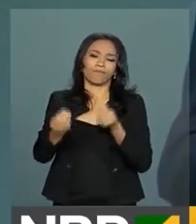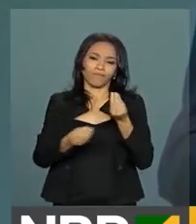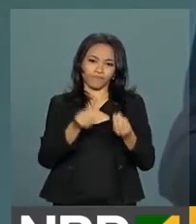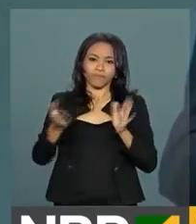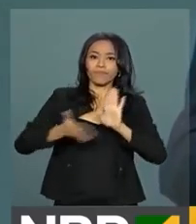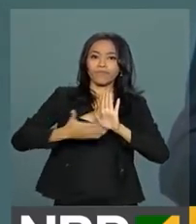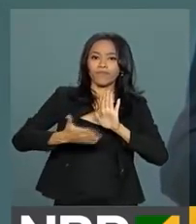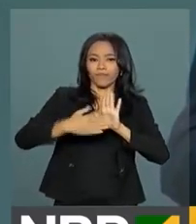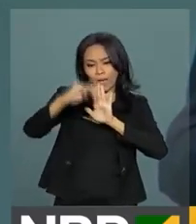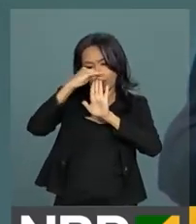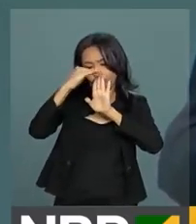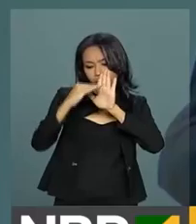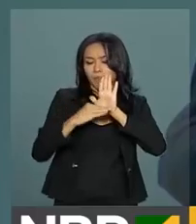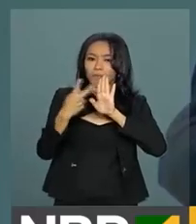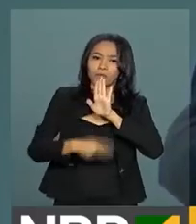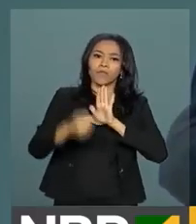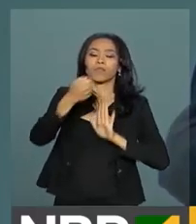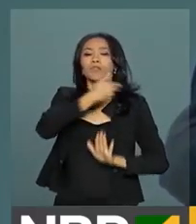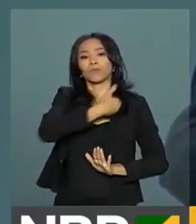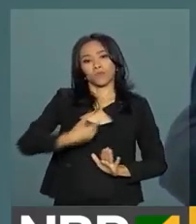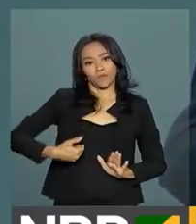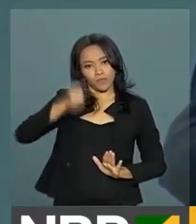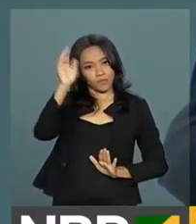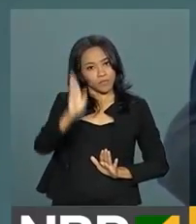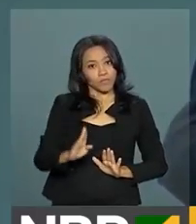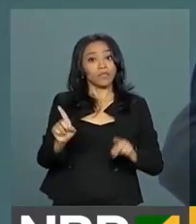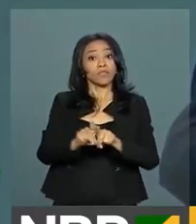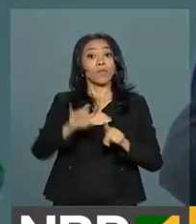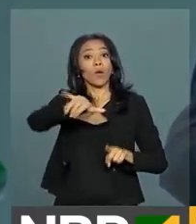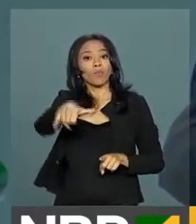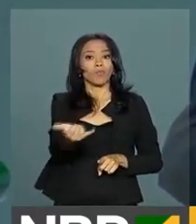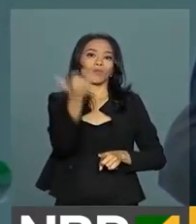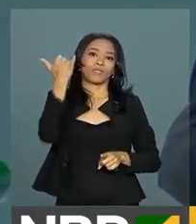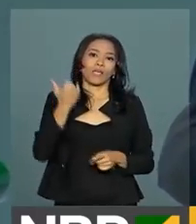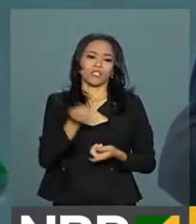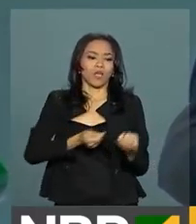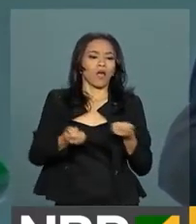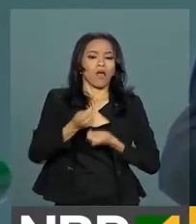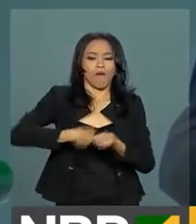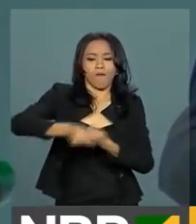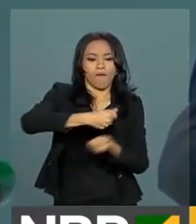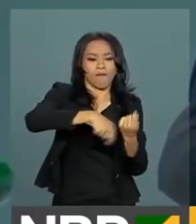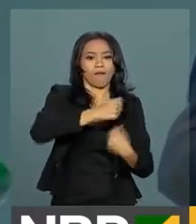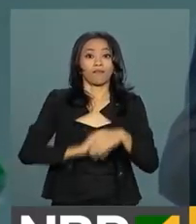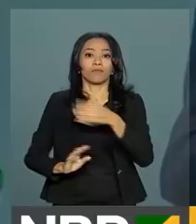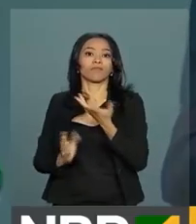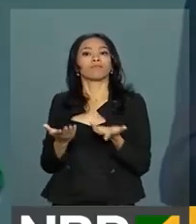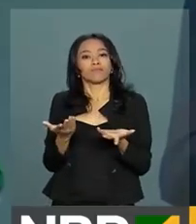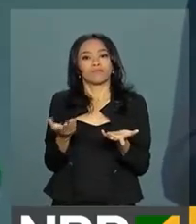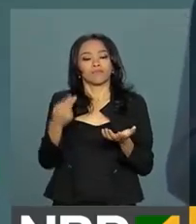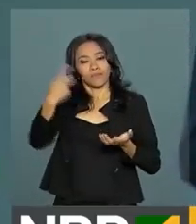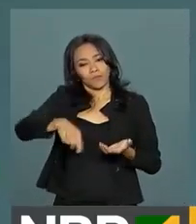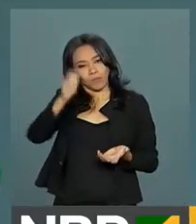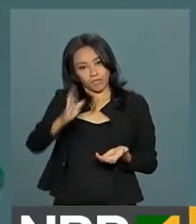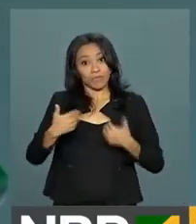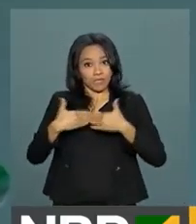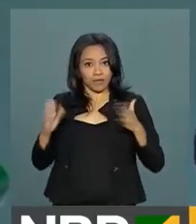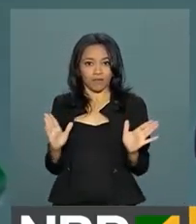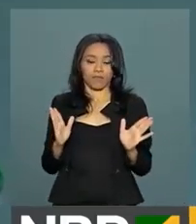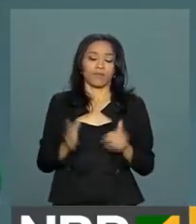reformas e as novas oportunidades de negócios que se abrem no nosso país aliás